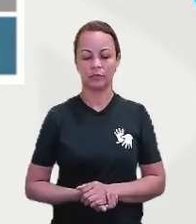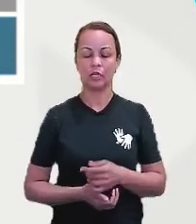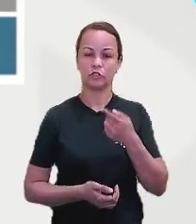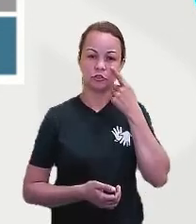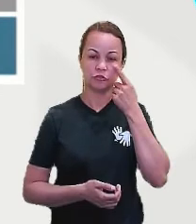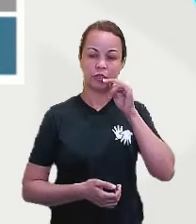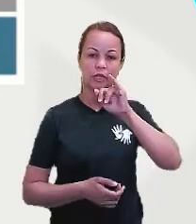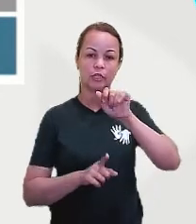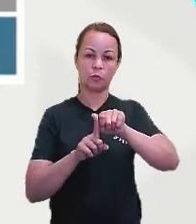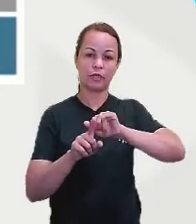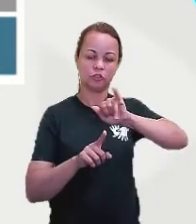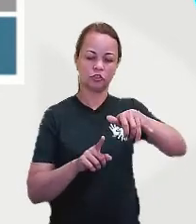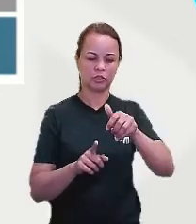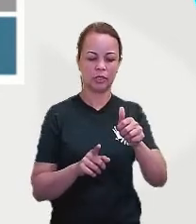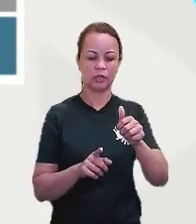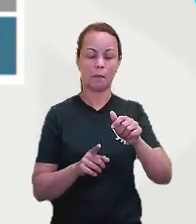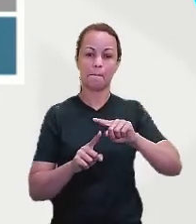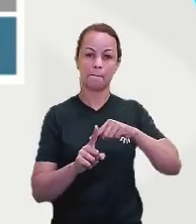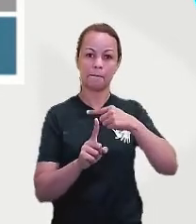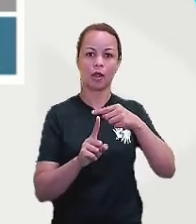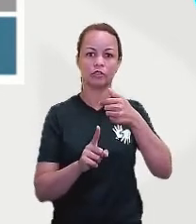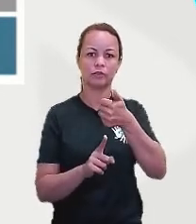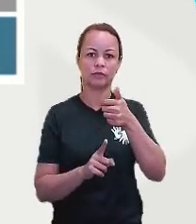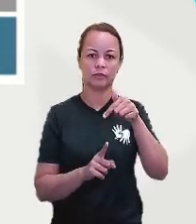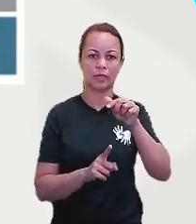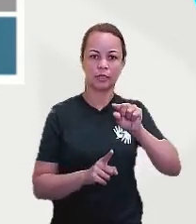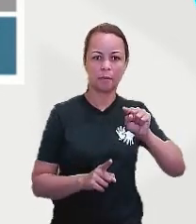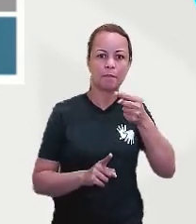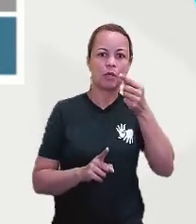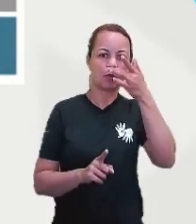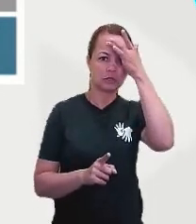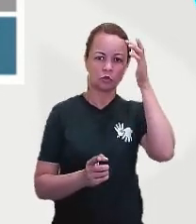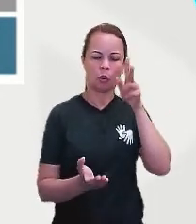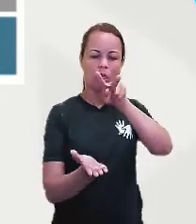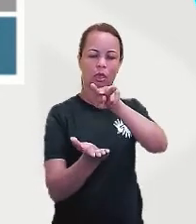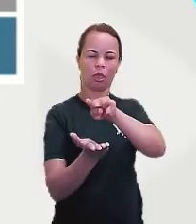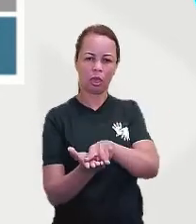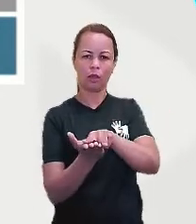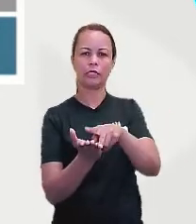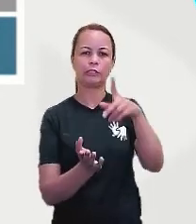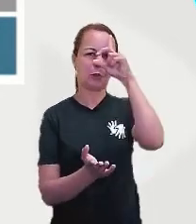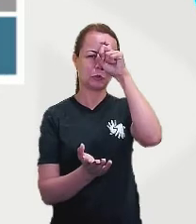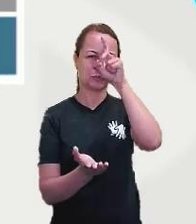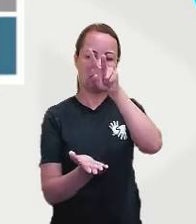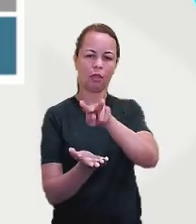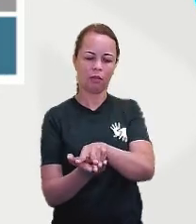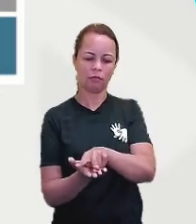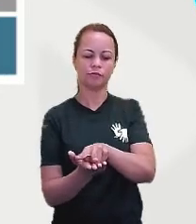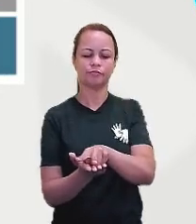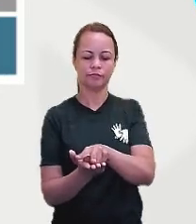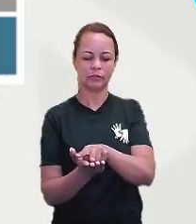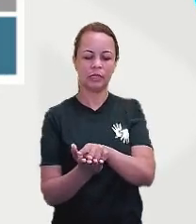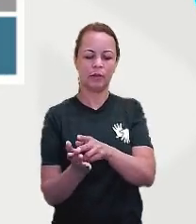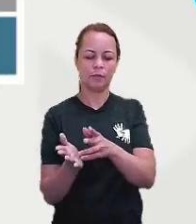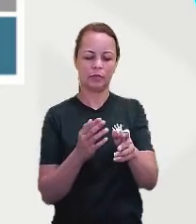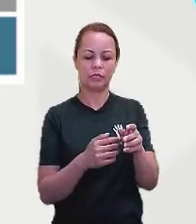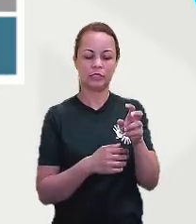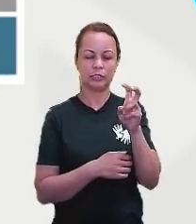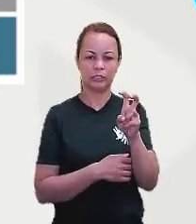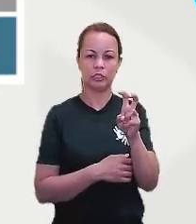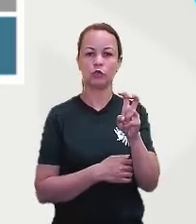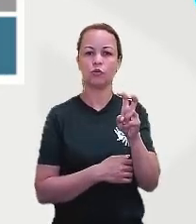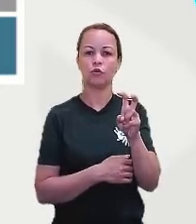de 17 mil pessoas foram internadas, né, preenchendo aí cerca de